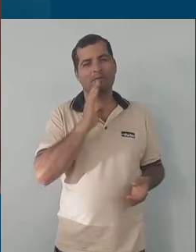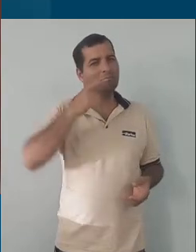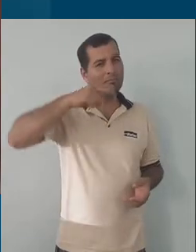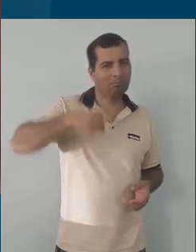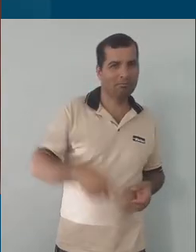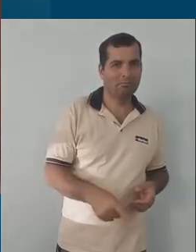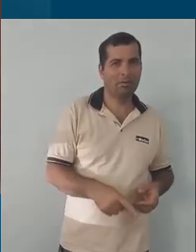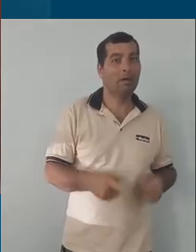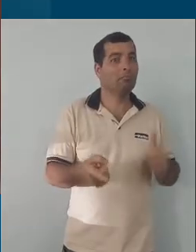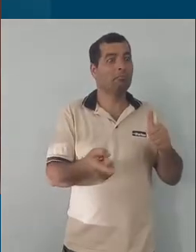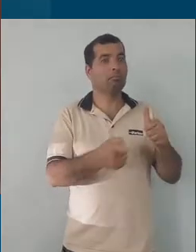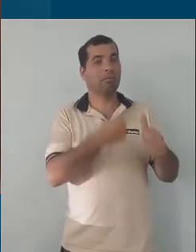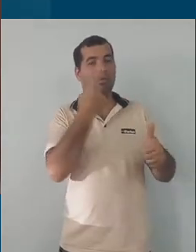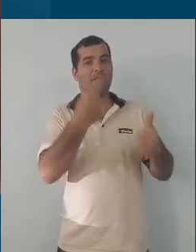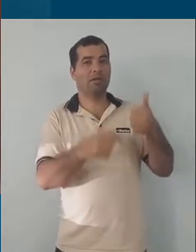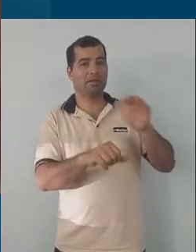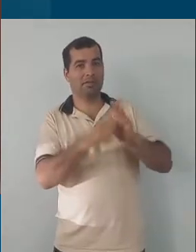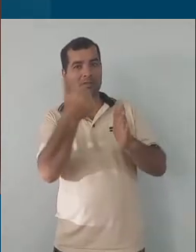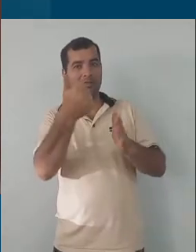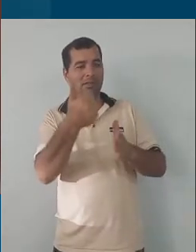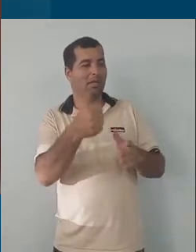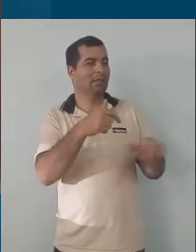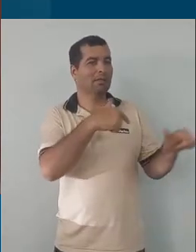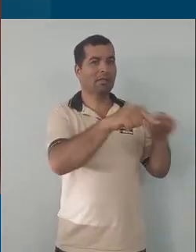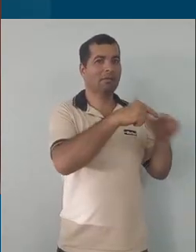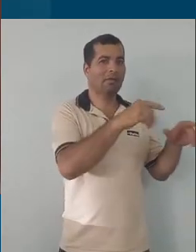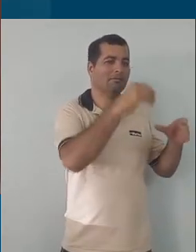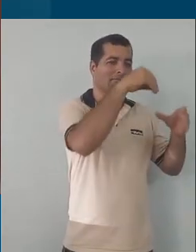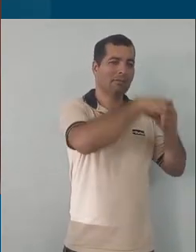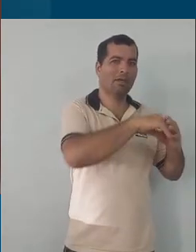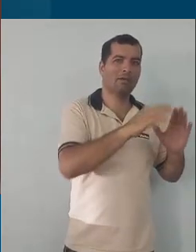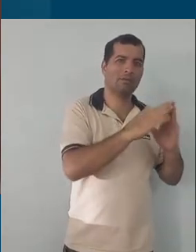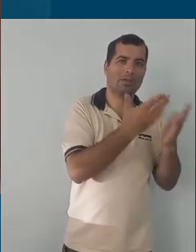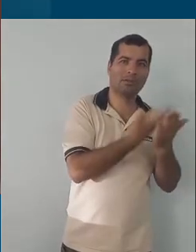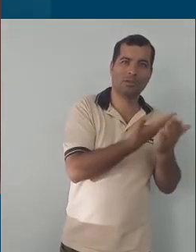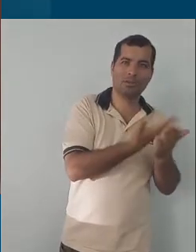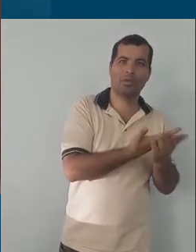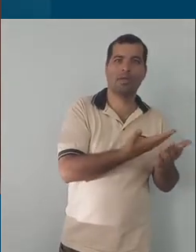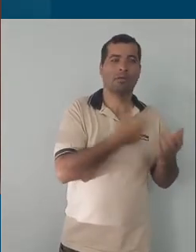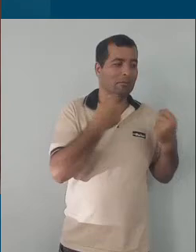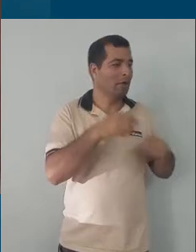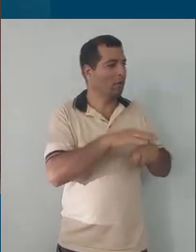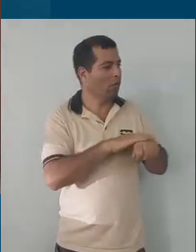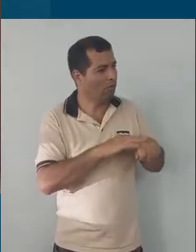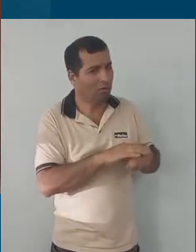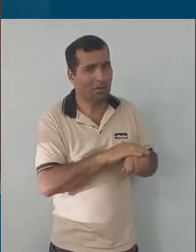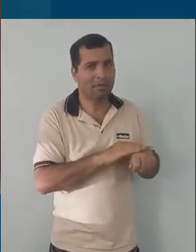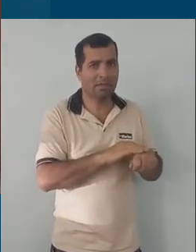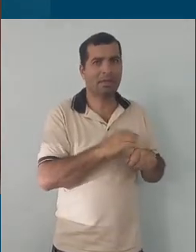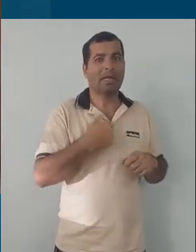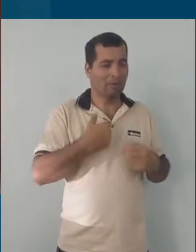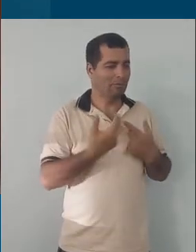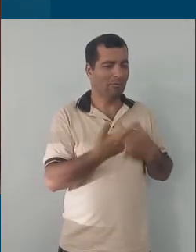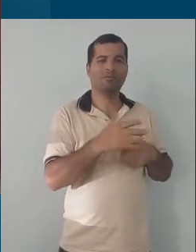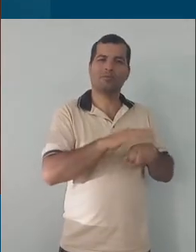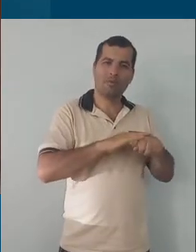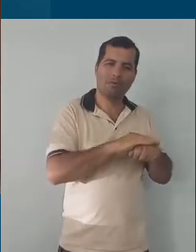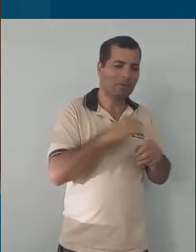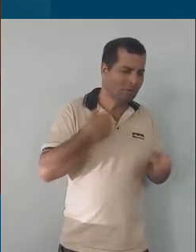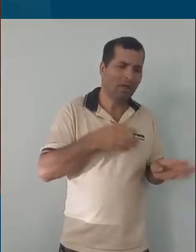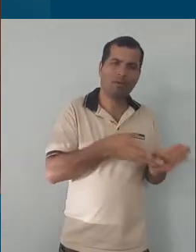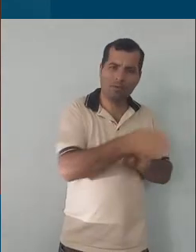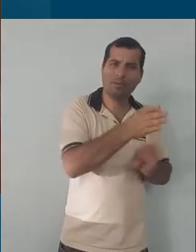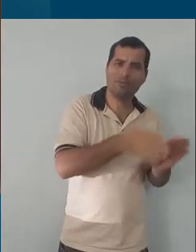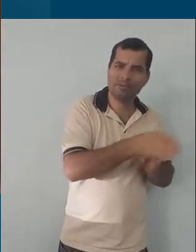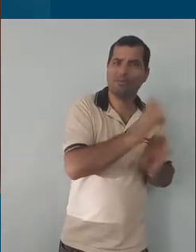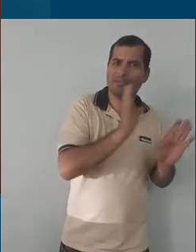ela vai trabalhar na escola, então ela tem conversado muito comigo, e eu tenho dado todas essas dicas para ela, né?